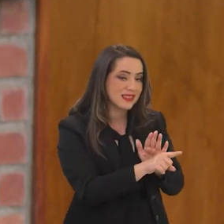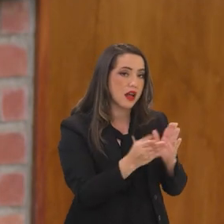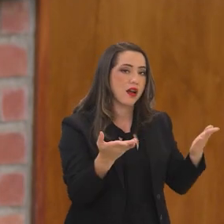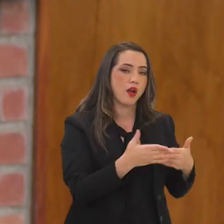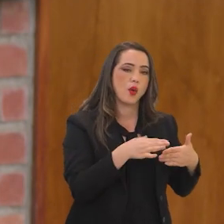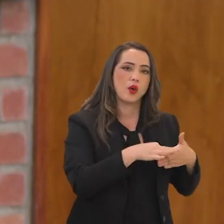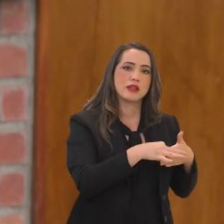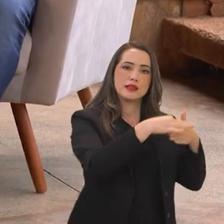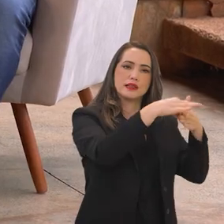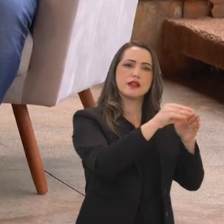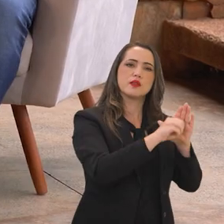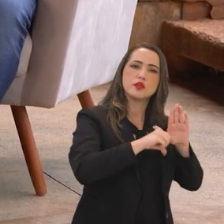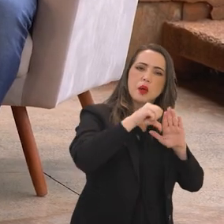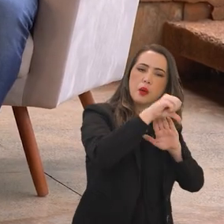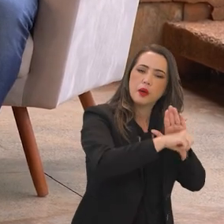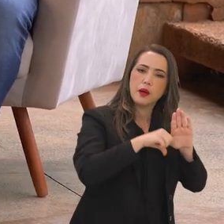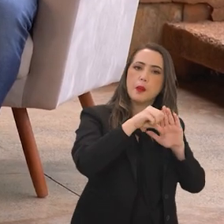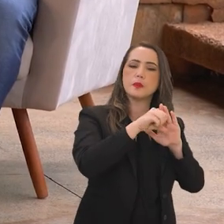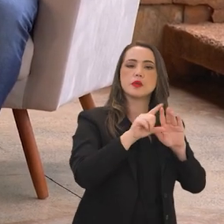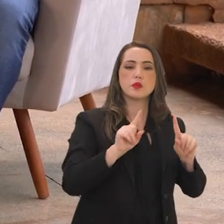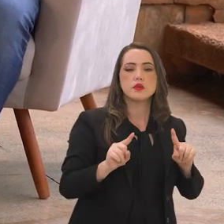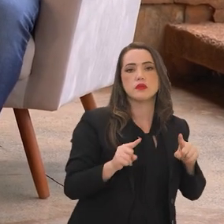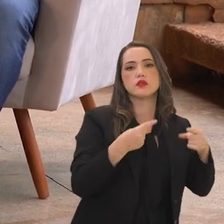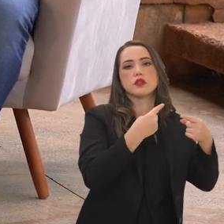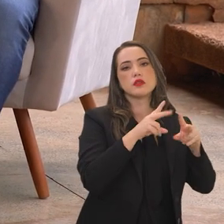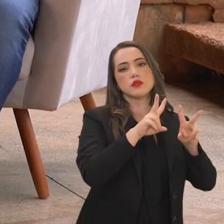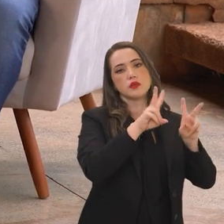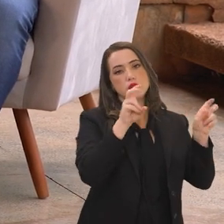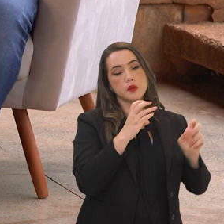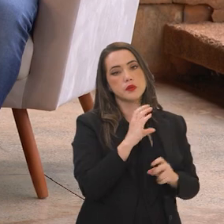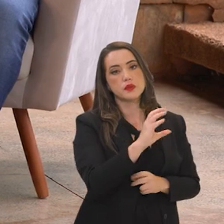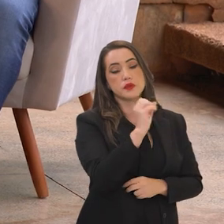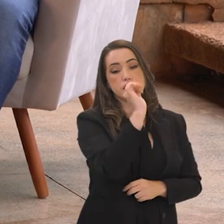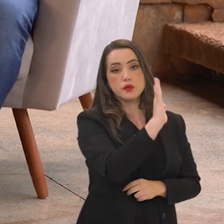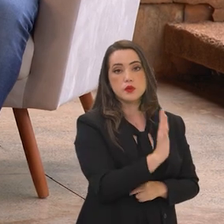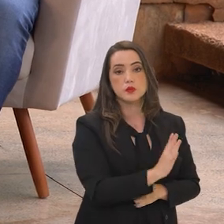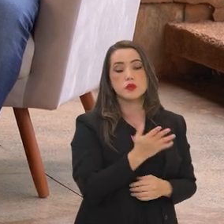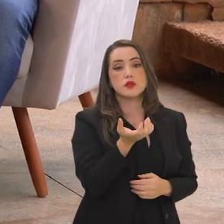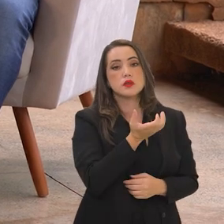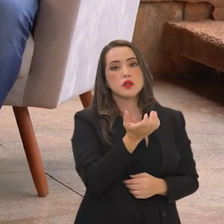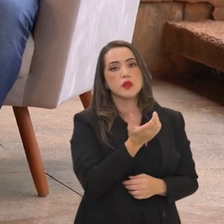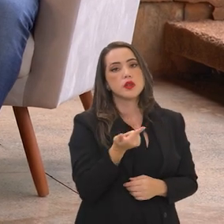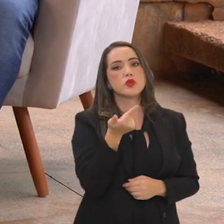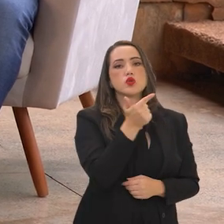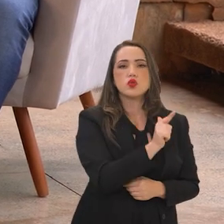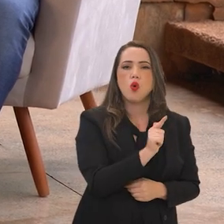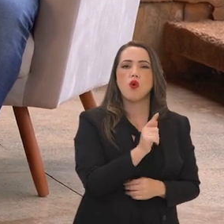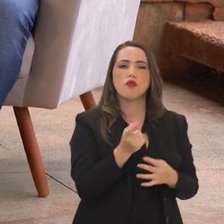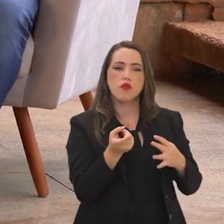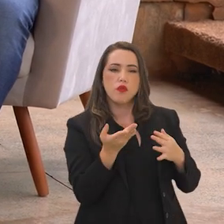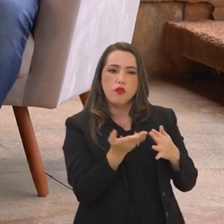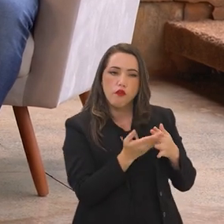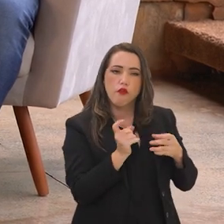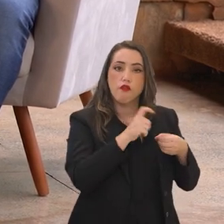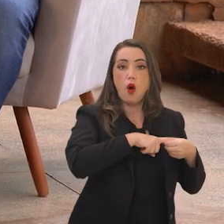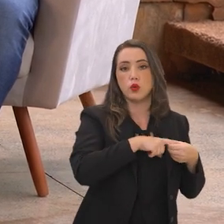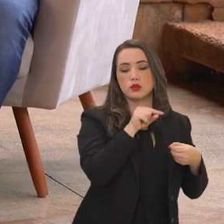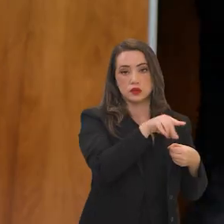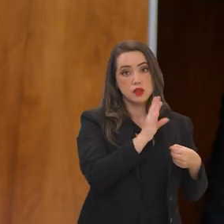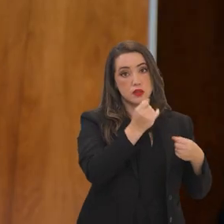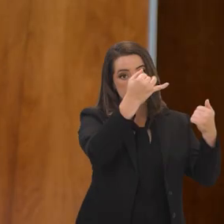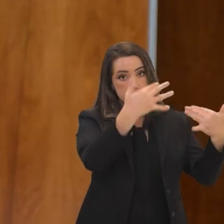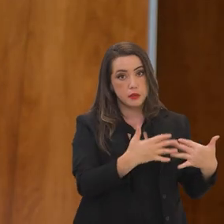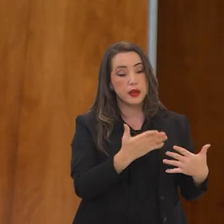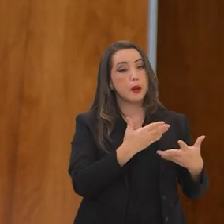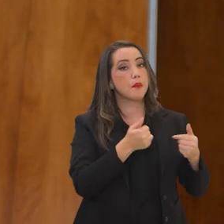agora a frente da Caps com esse desafio aí em relação a ciência do Brasil e eu queria que a gente retomasse segundo bloco A senhora